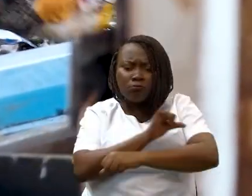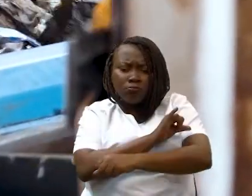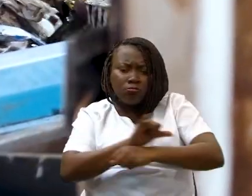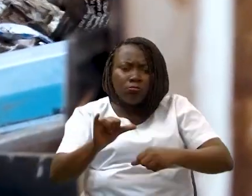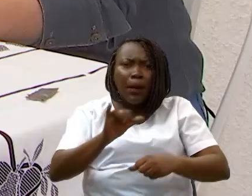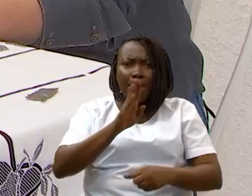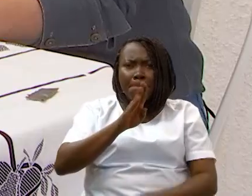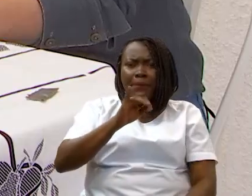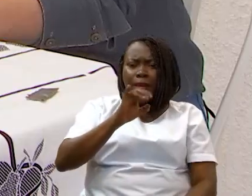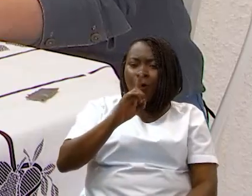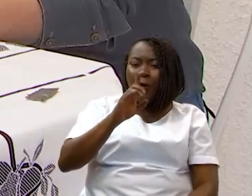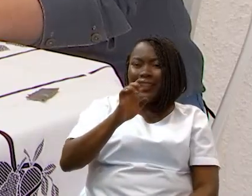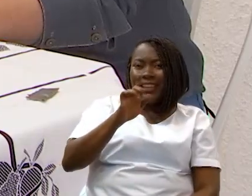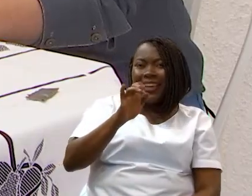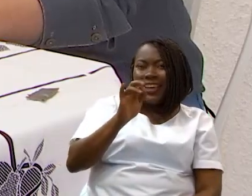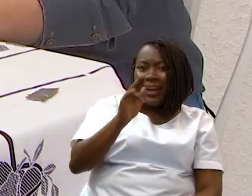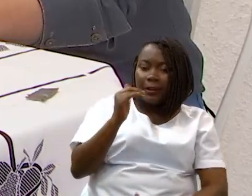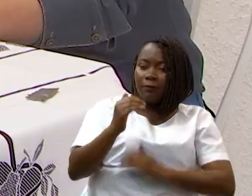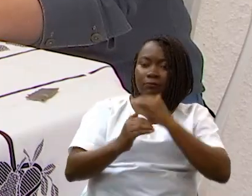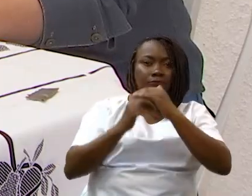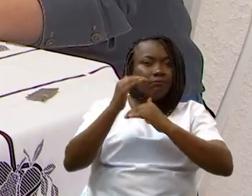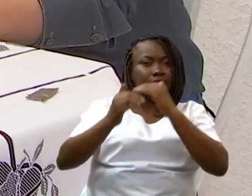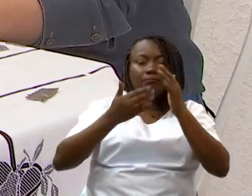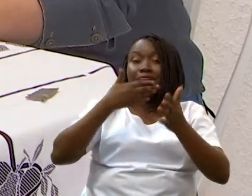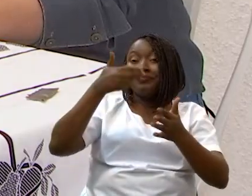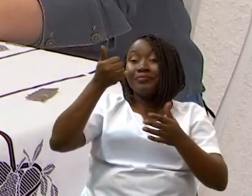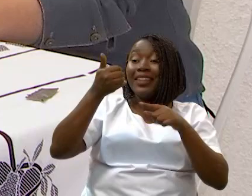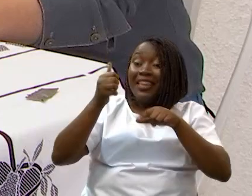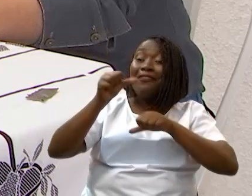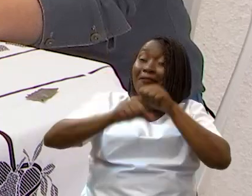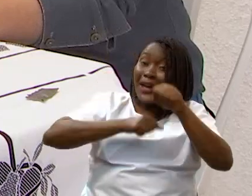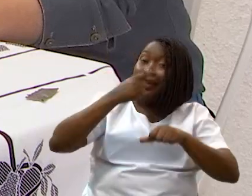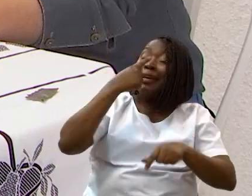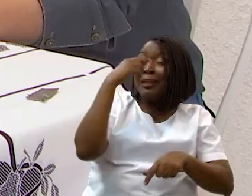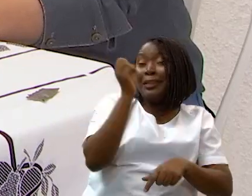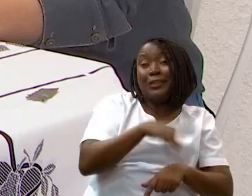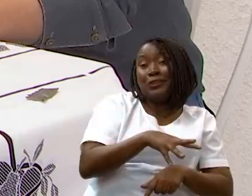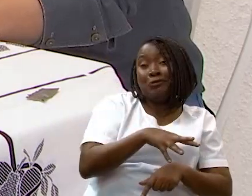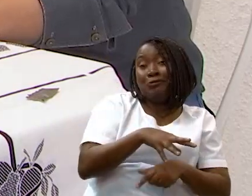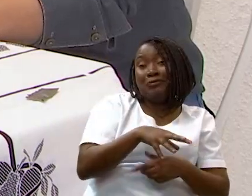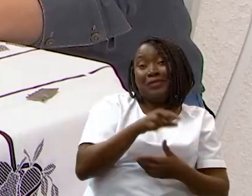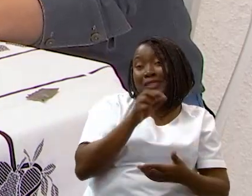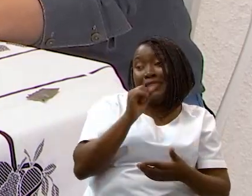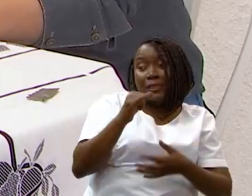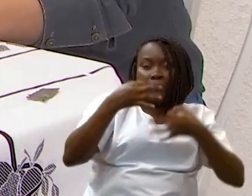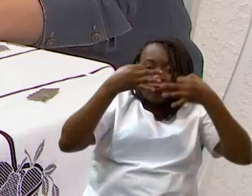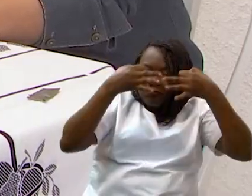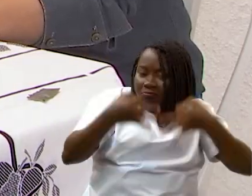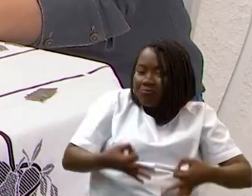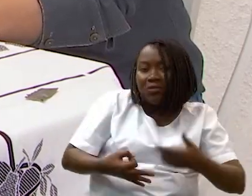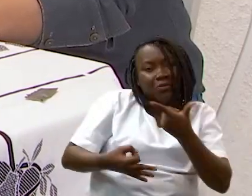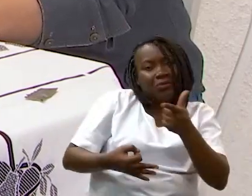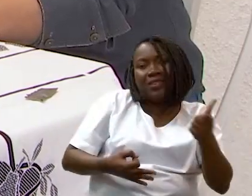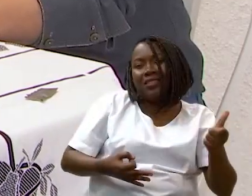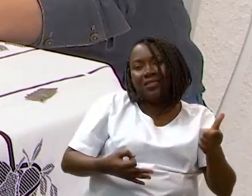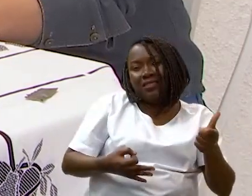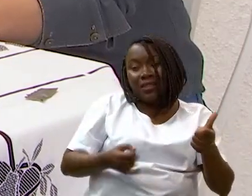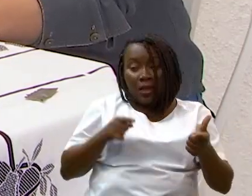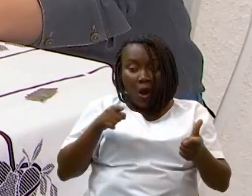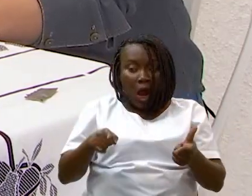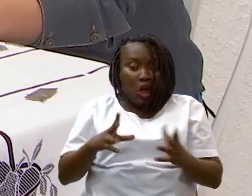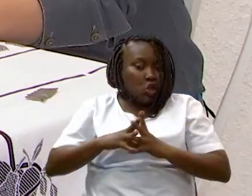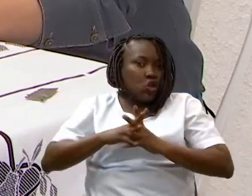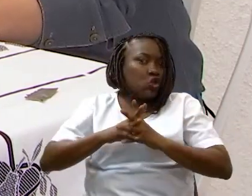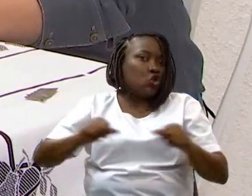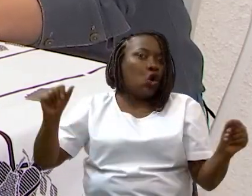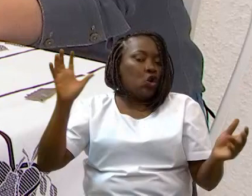duram mais também. E eles também vão virar lixo como esse, se não for coletado corretamente. Então, também não é a solução para